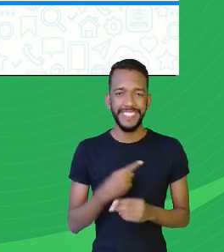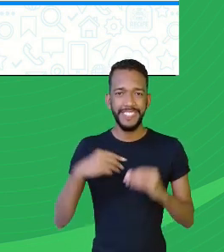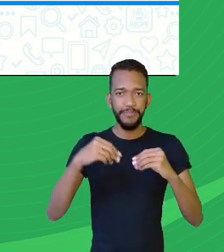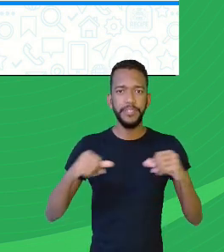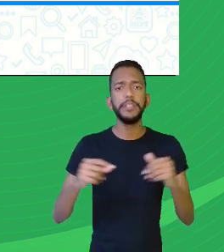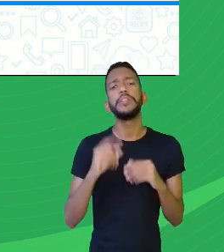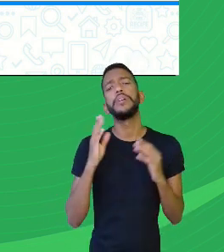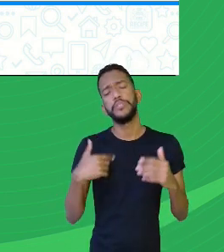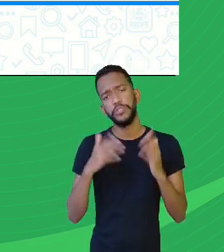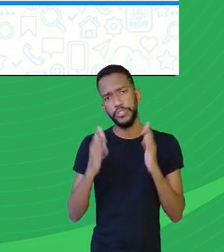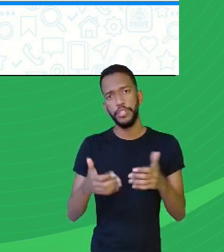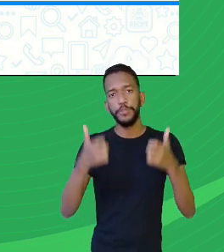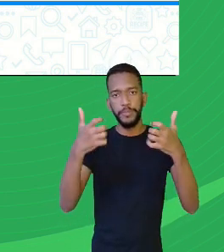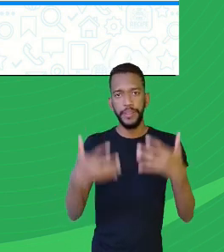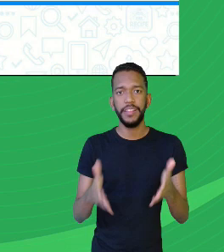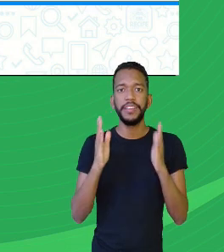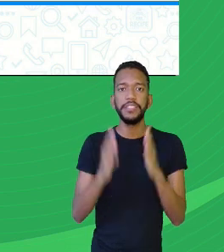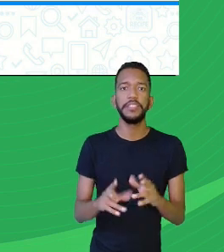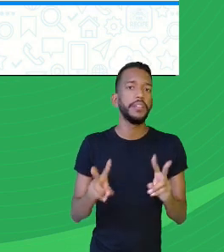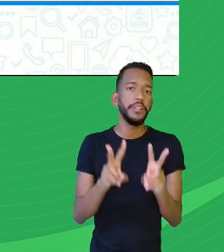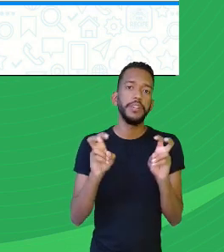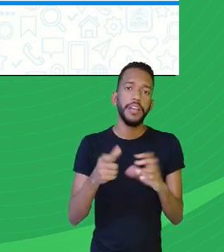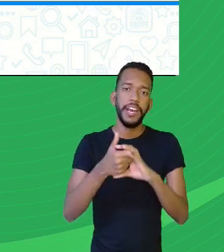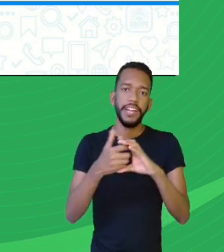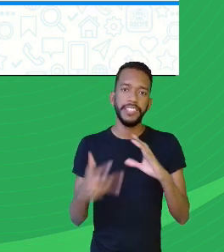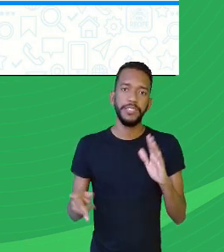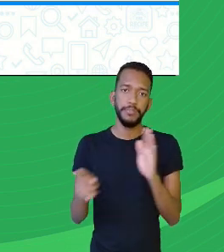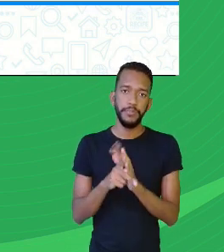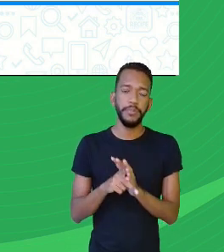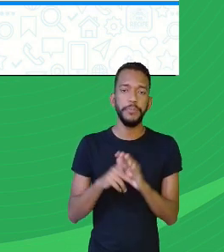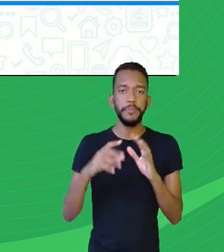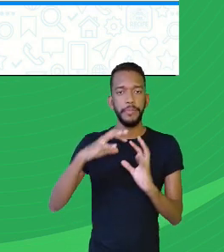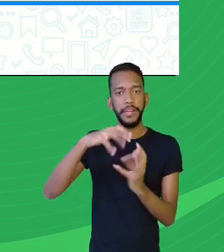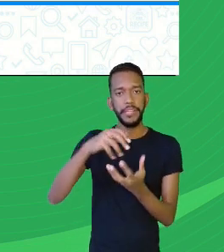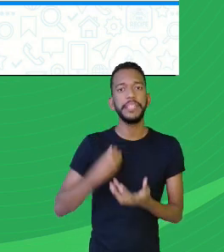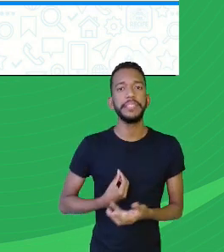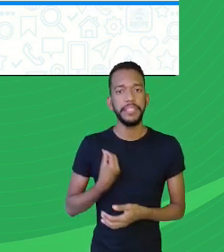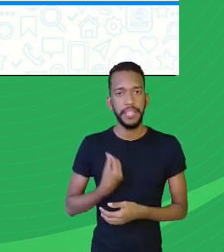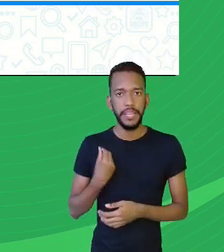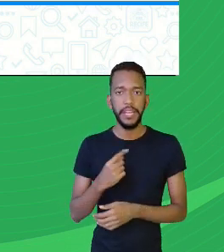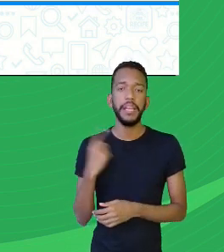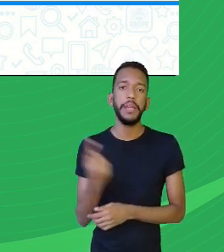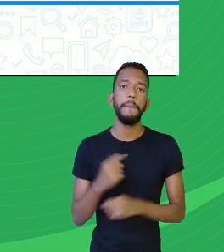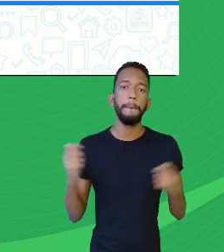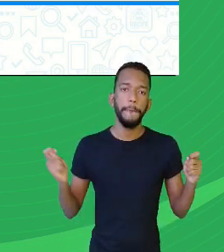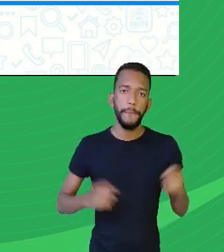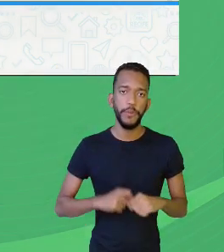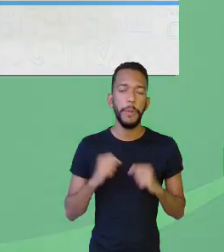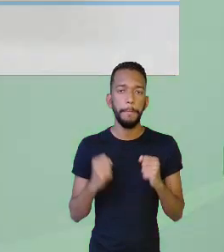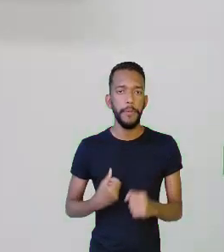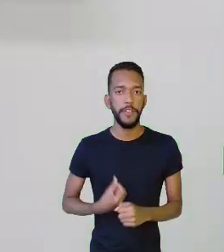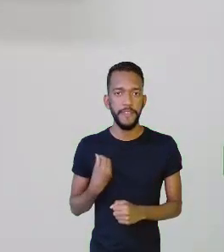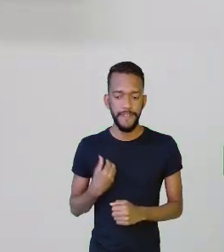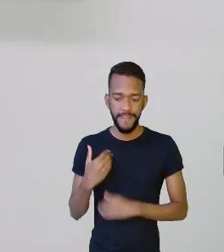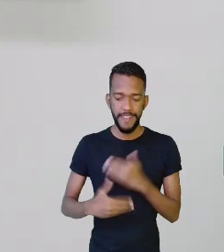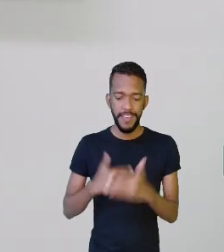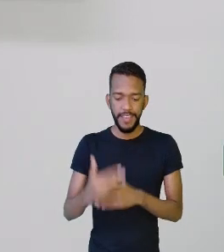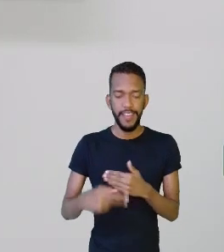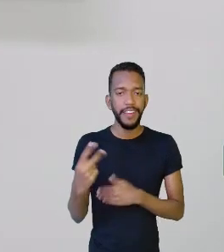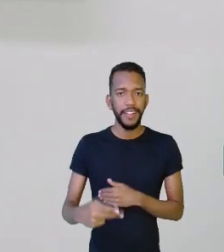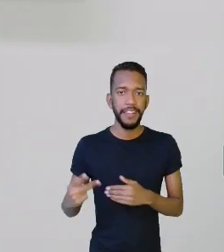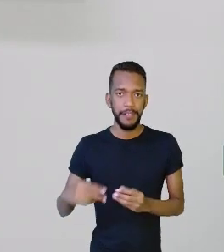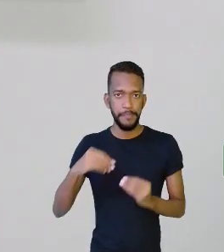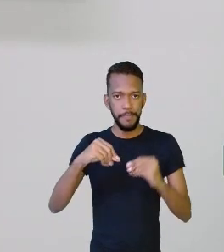falei sobre essas questões, quais são as características que o planeta tem para que poder os seres vivos sobreviver aqui no nosso planeta. Então,